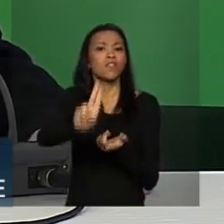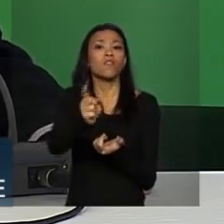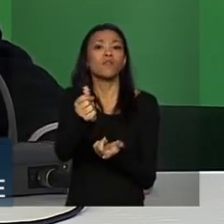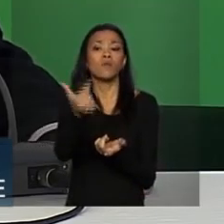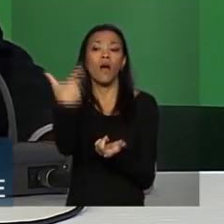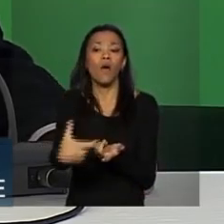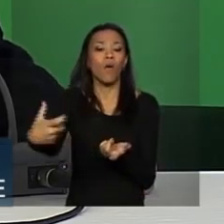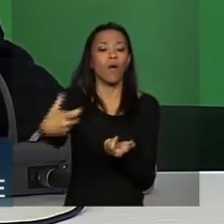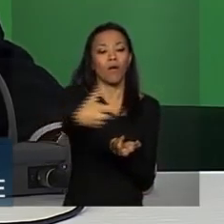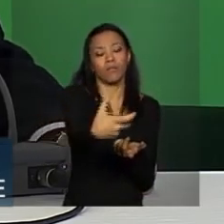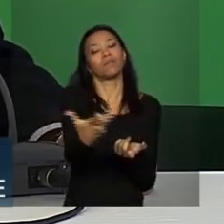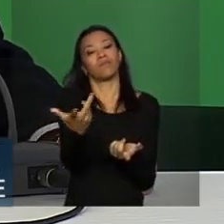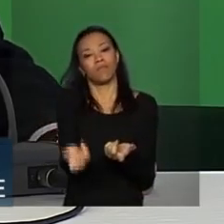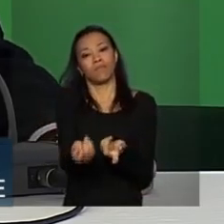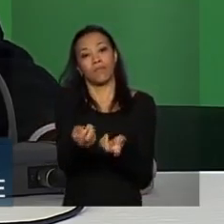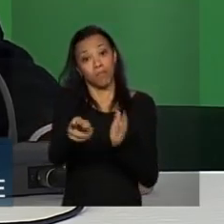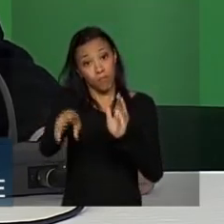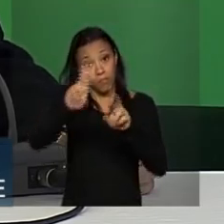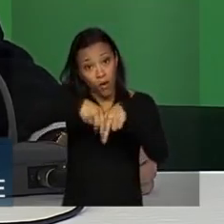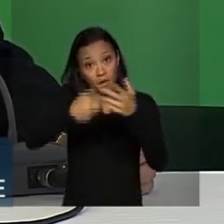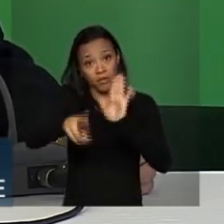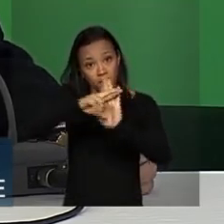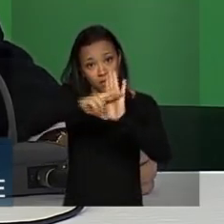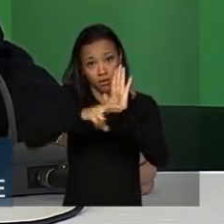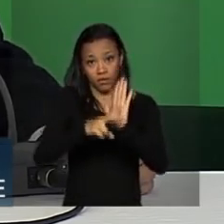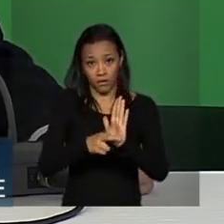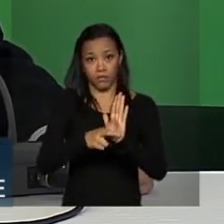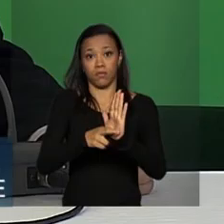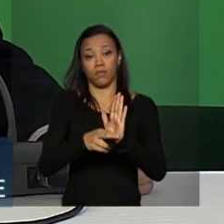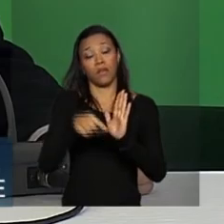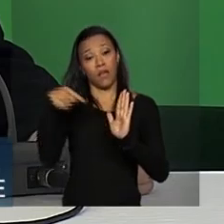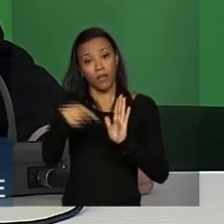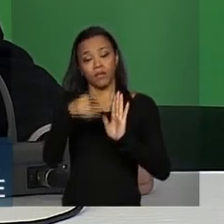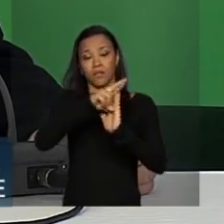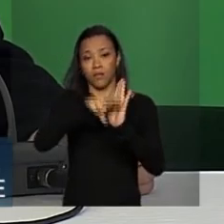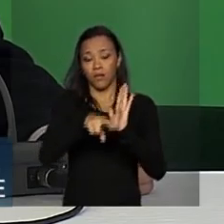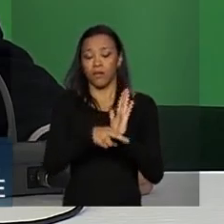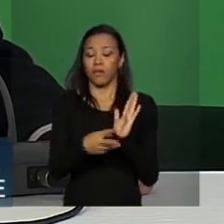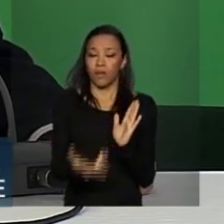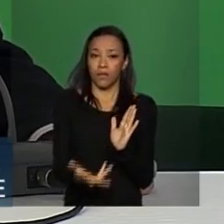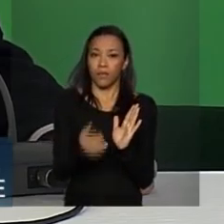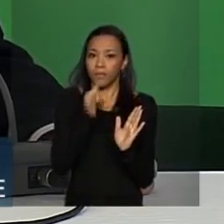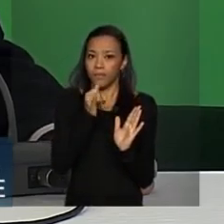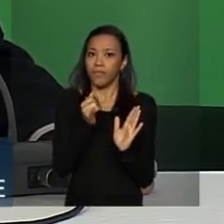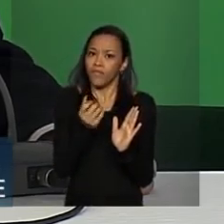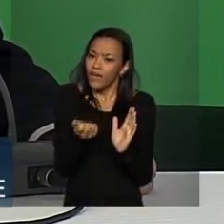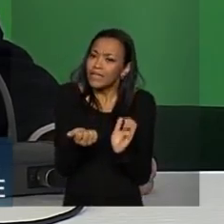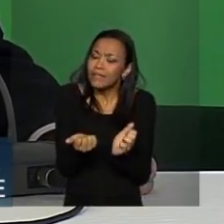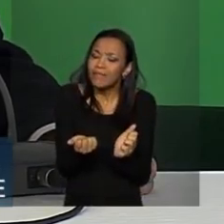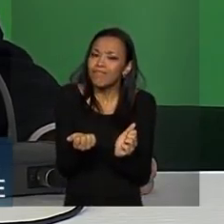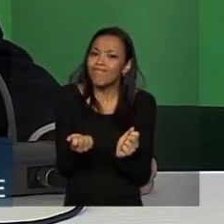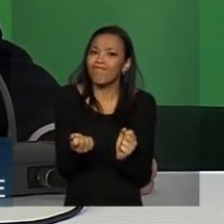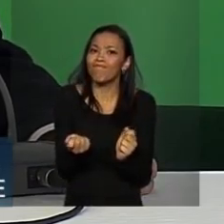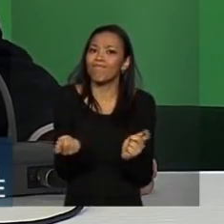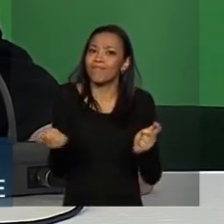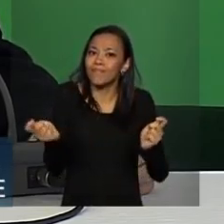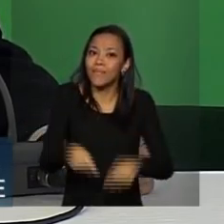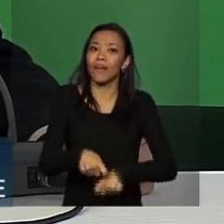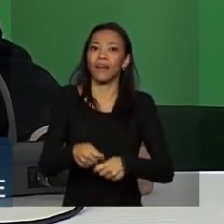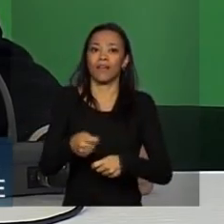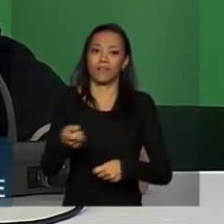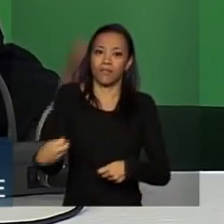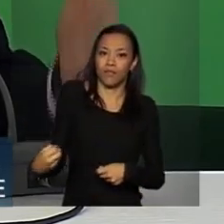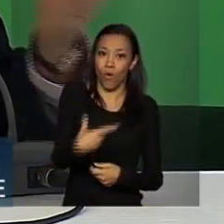também serão cobertos pelo acordo, mas esse acordo vai gerar, digamos assim, esse ambiente favorável em que novos